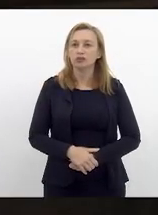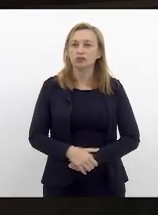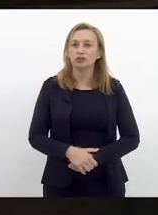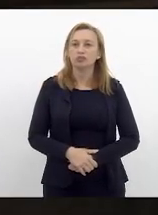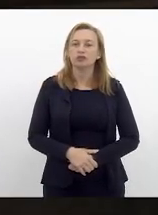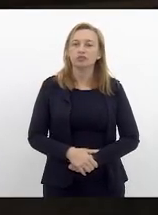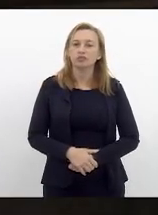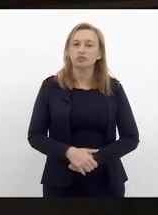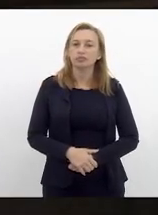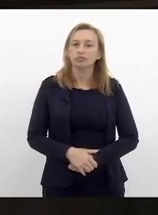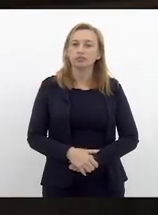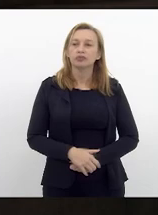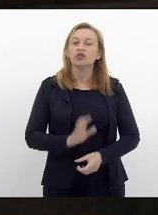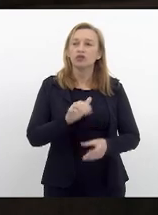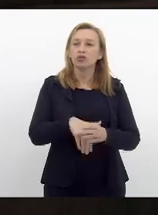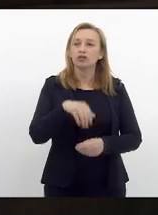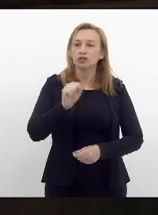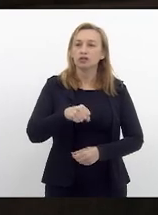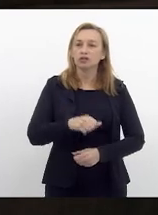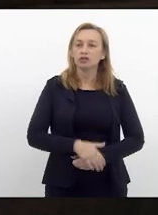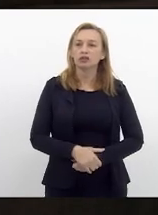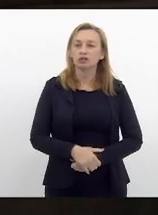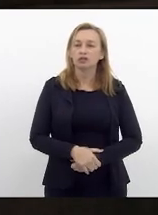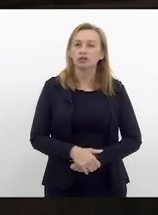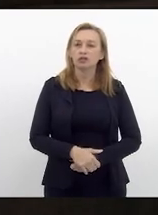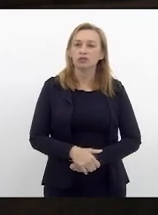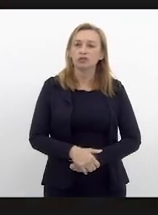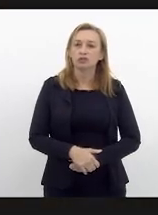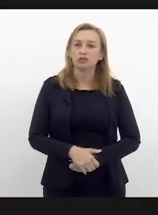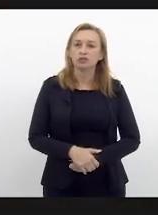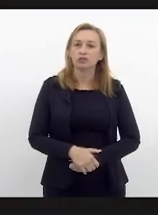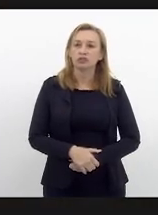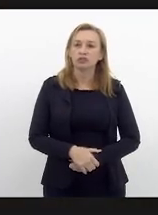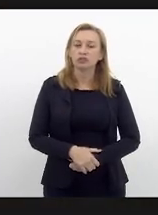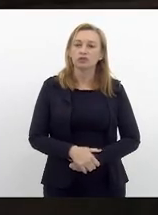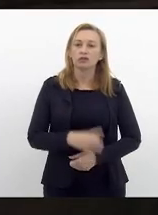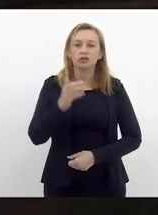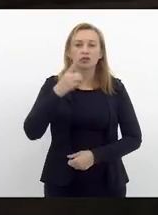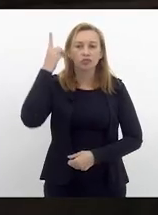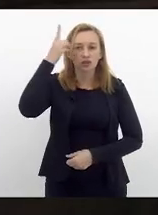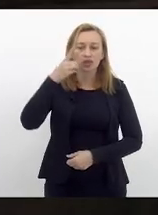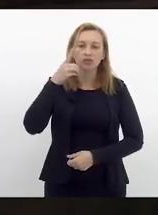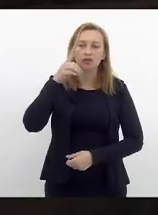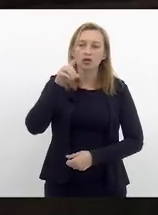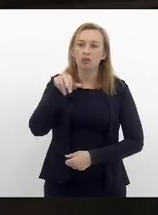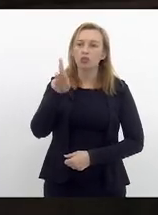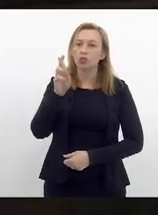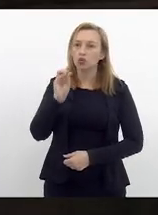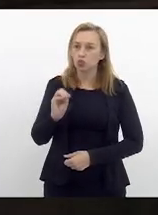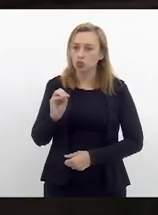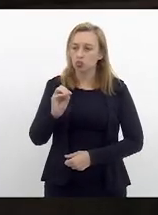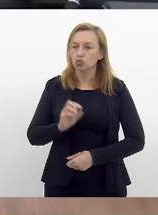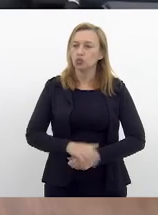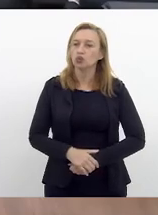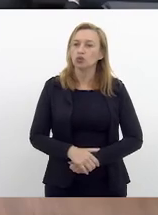Deputado Brazão. Voto sim. Voto sim. Deputado Bruno Dauari.